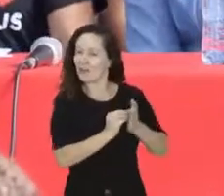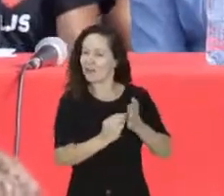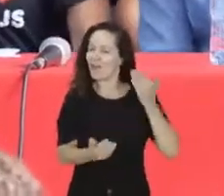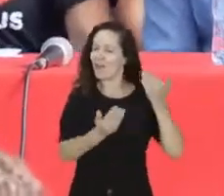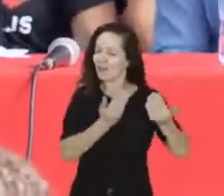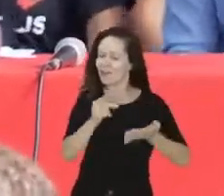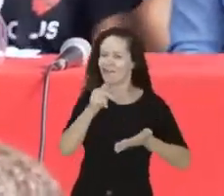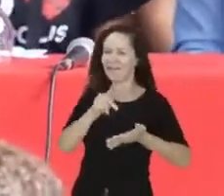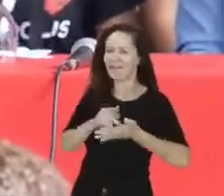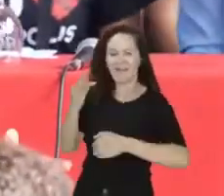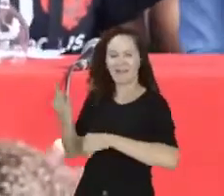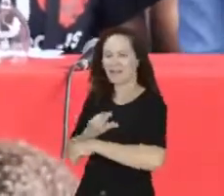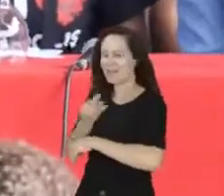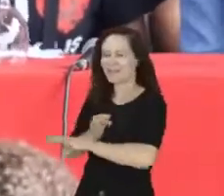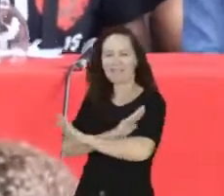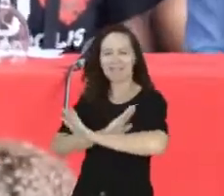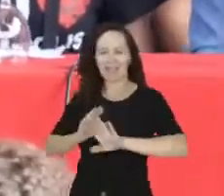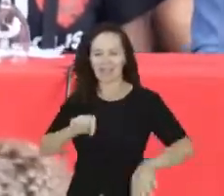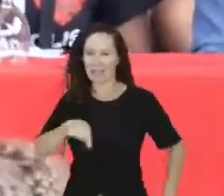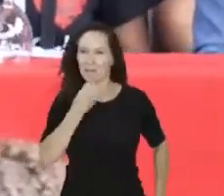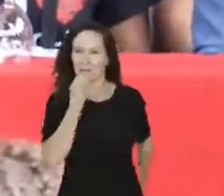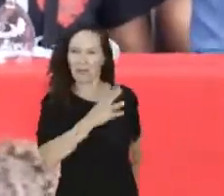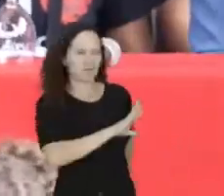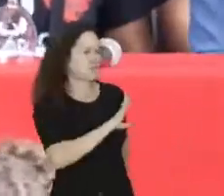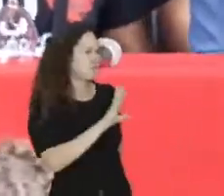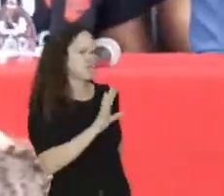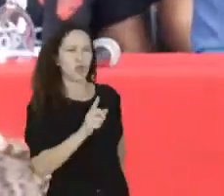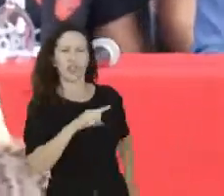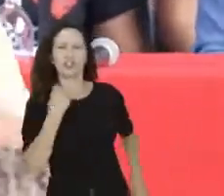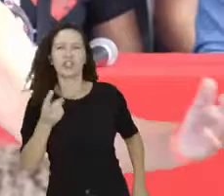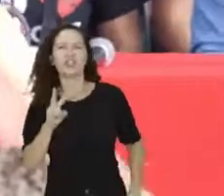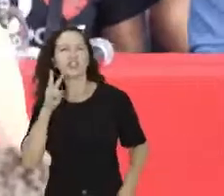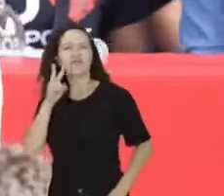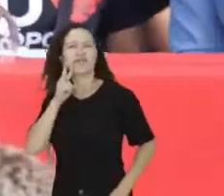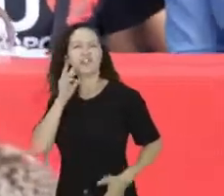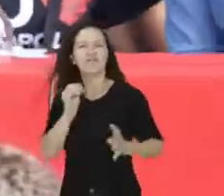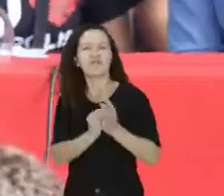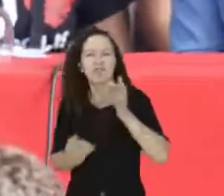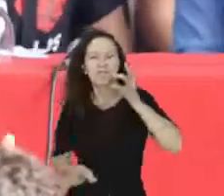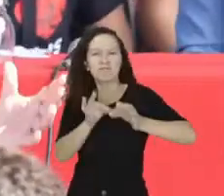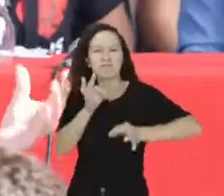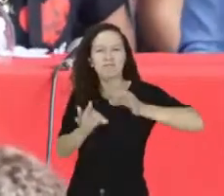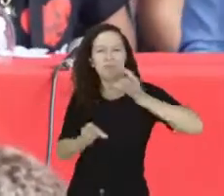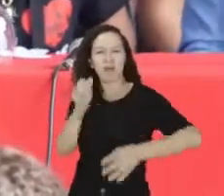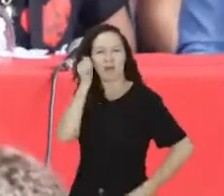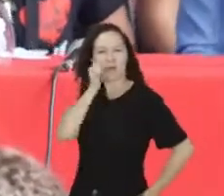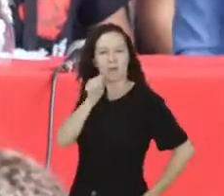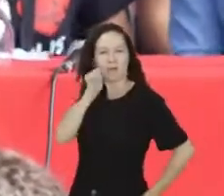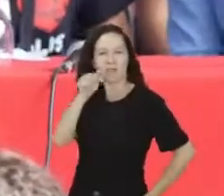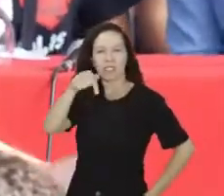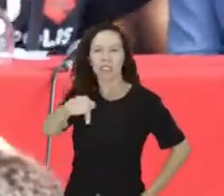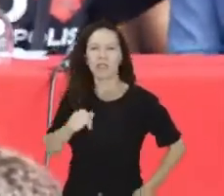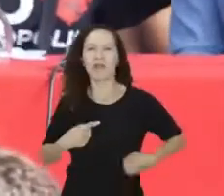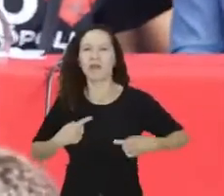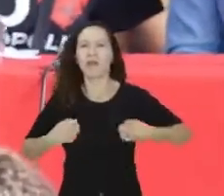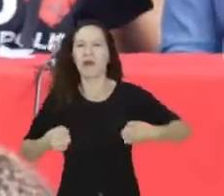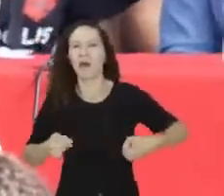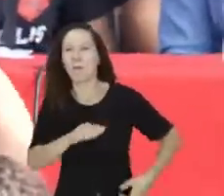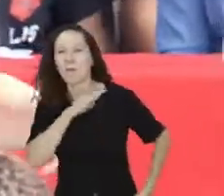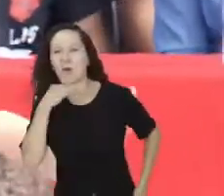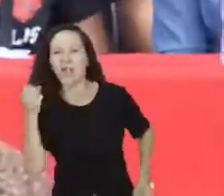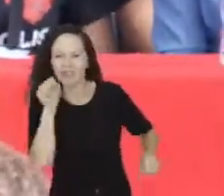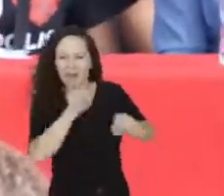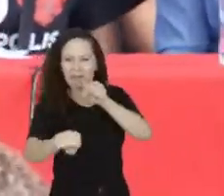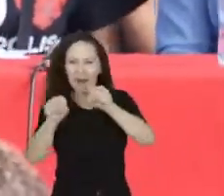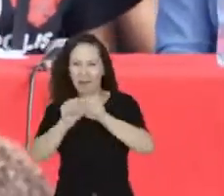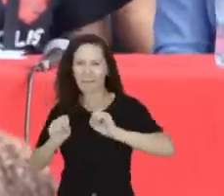não tá nada bom. Somos vítimas da injustiça armada. Cada mulher negra e pobre que foi assassinada, como tantas outras, no